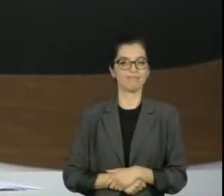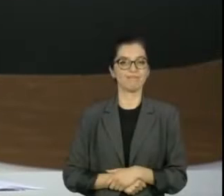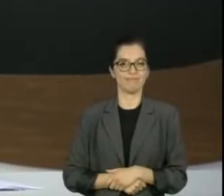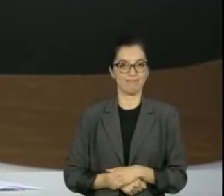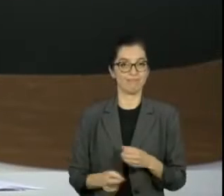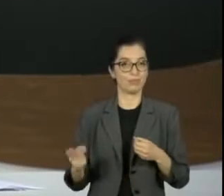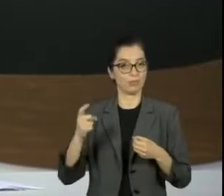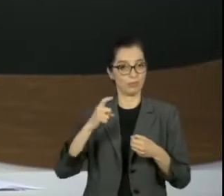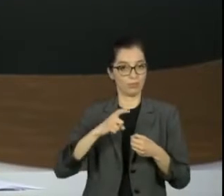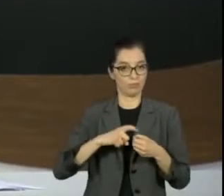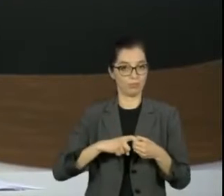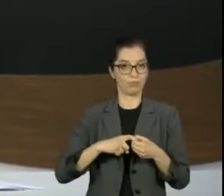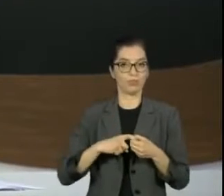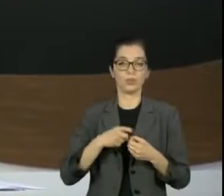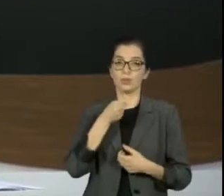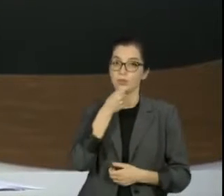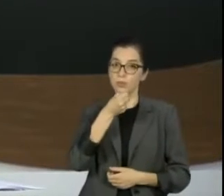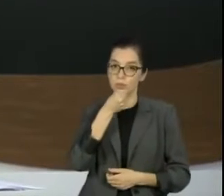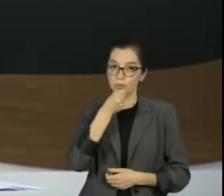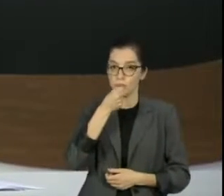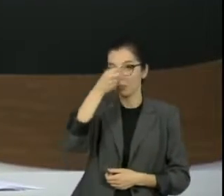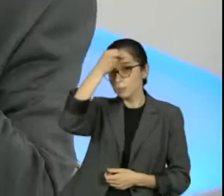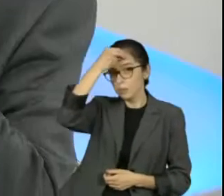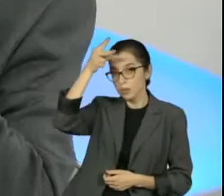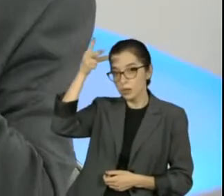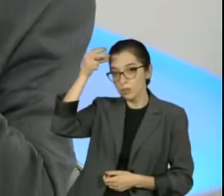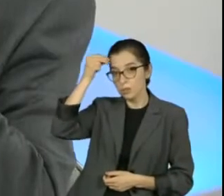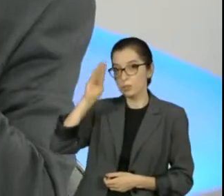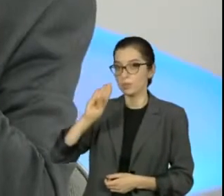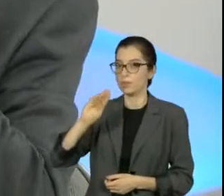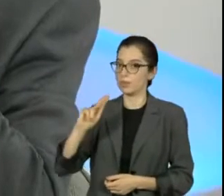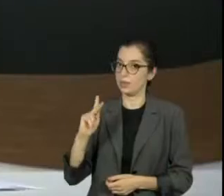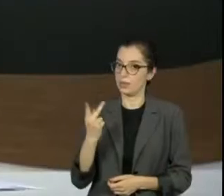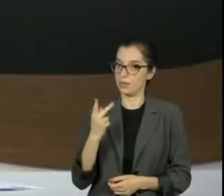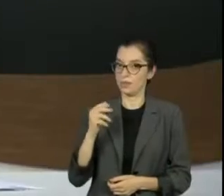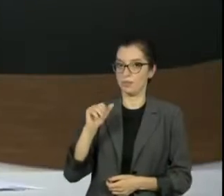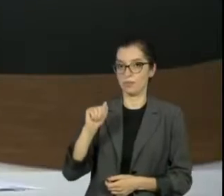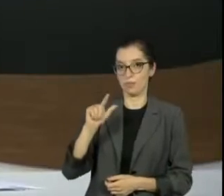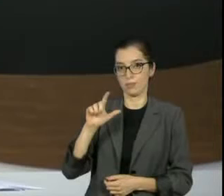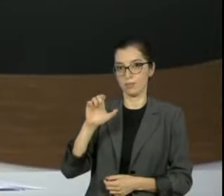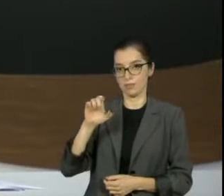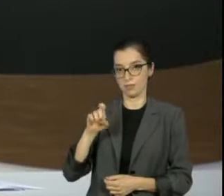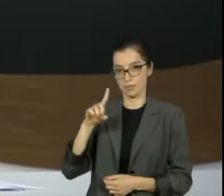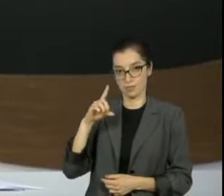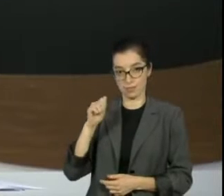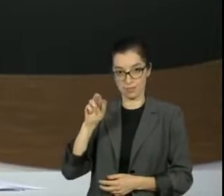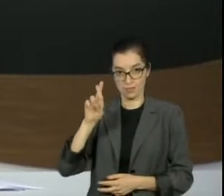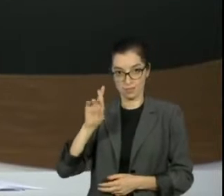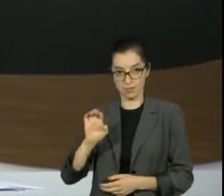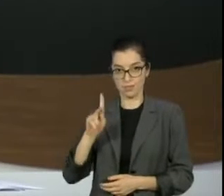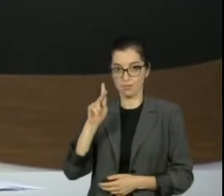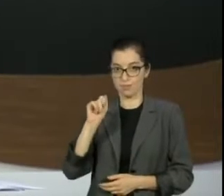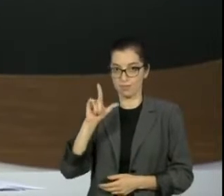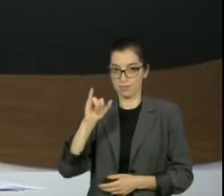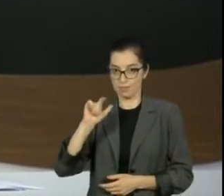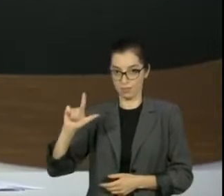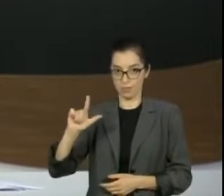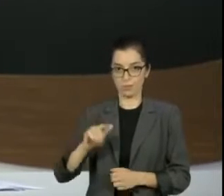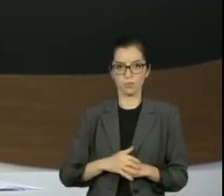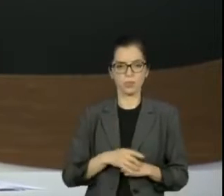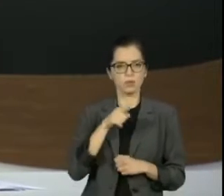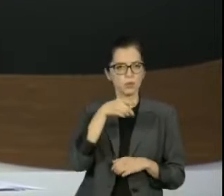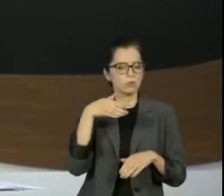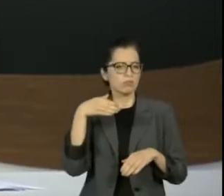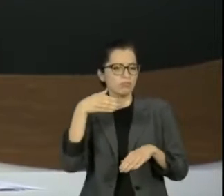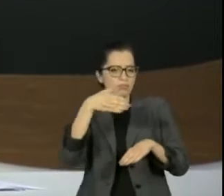Estamos de volta com a entrevista com o prefeito reeleito de BH, Alexandre Calil. Prefeito, o senhor pegou a prefeitura de BH bem